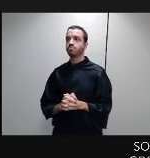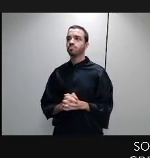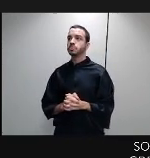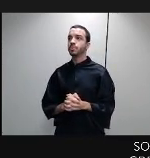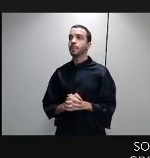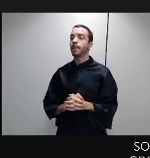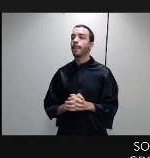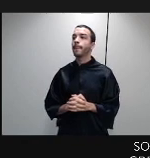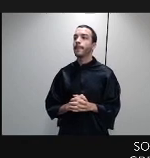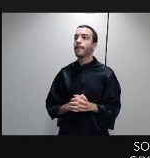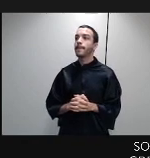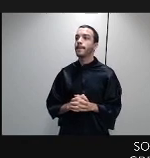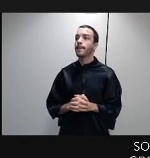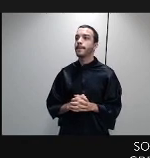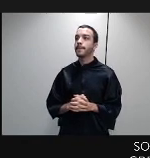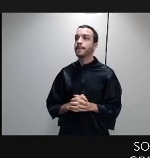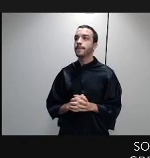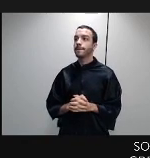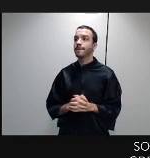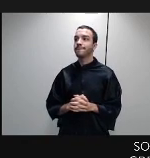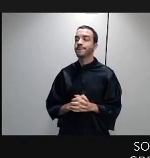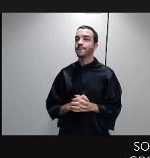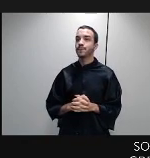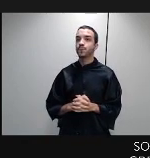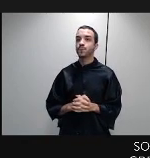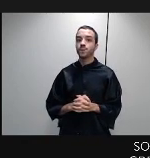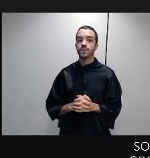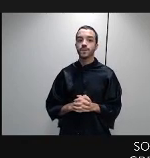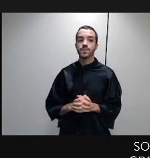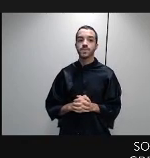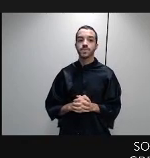vivo e